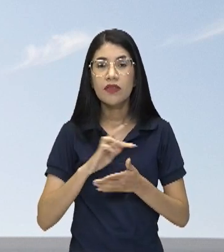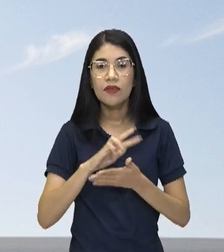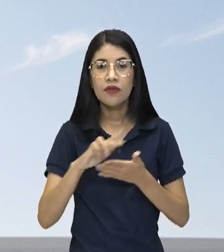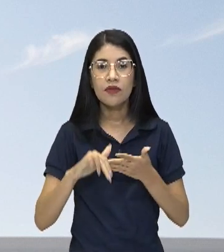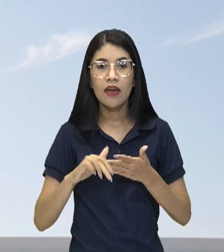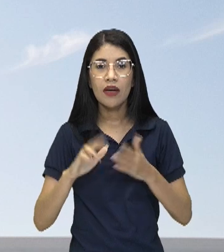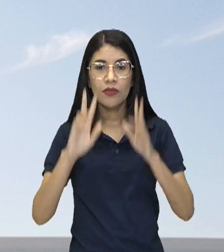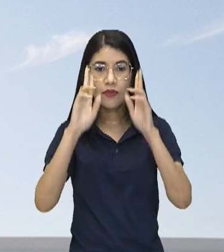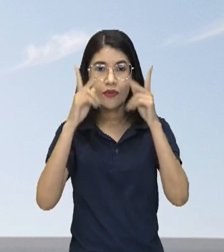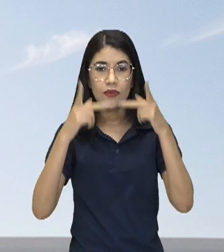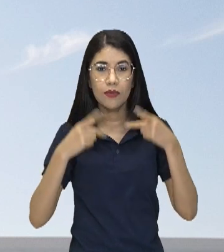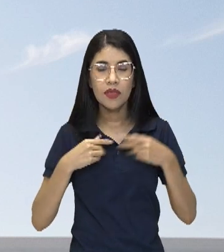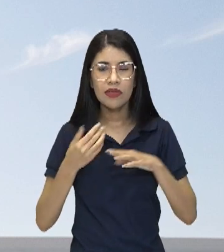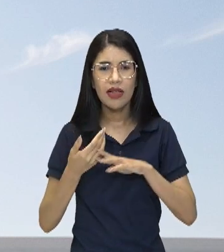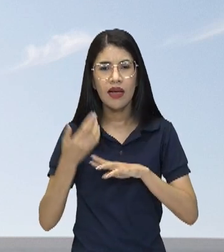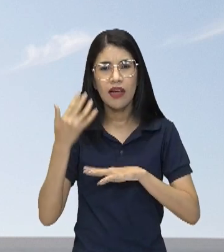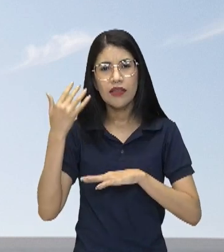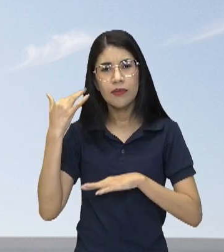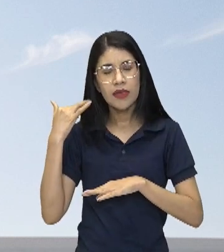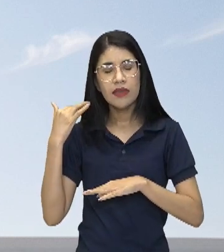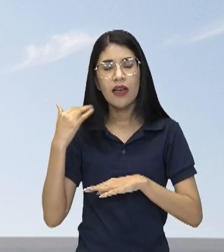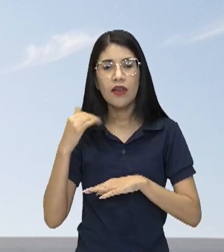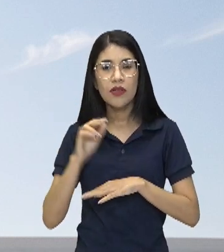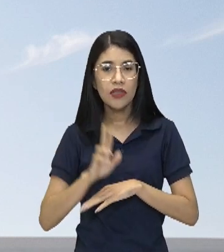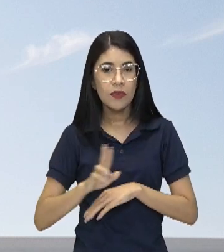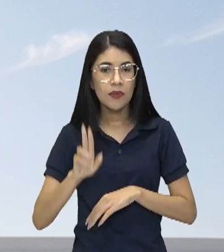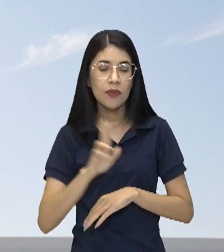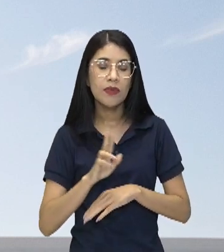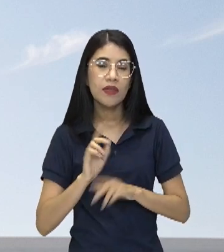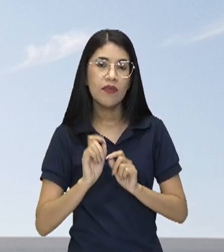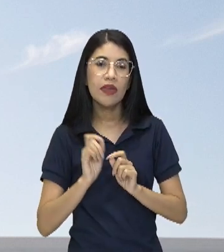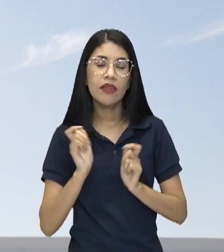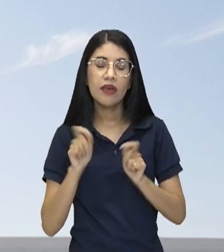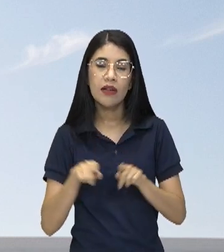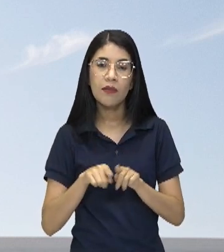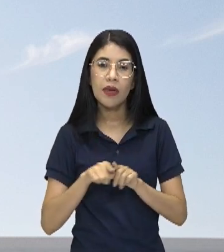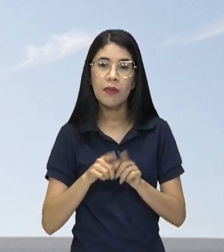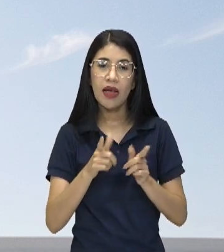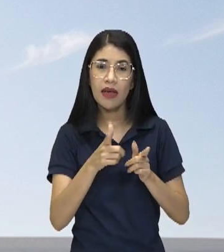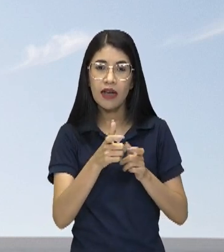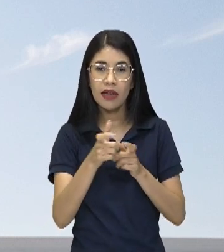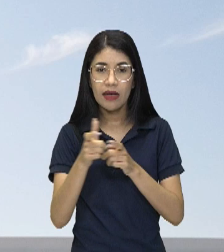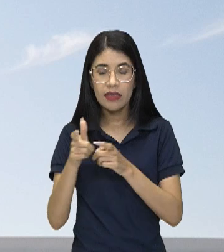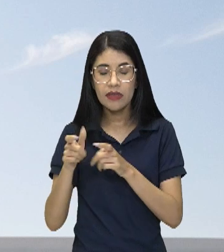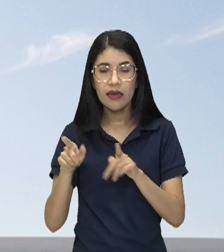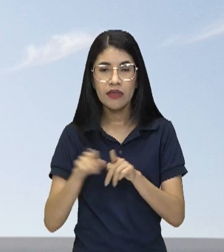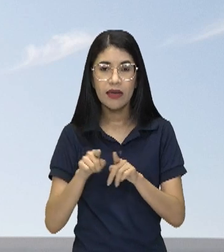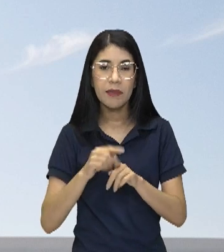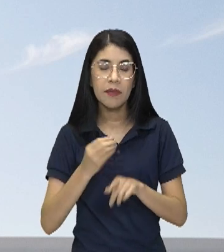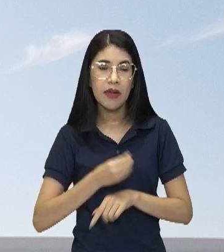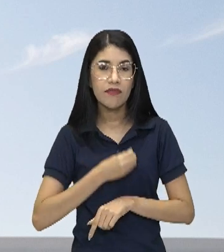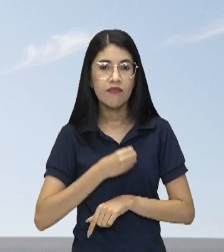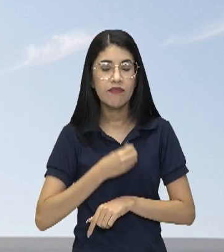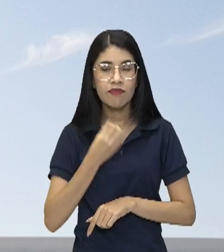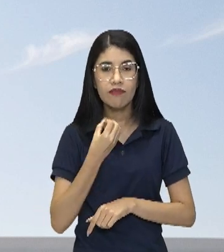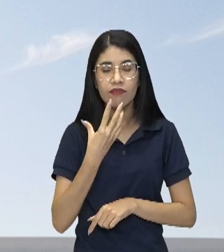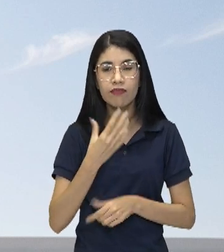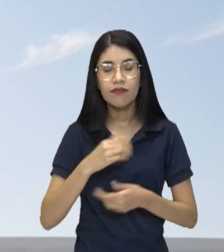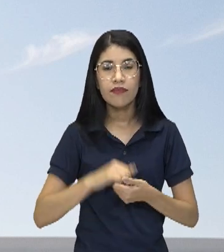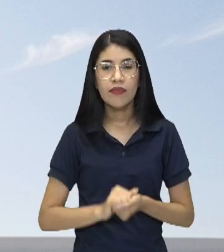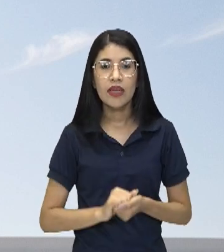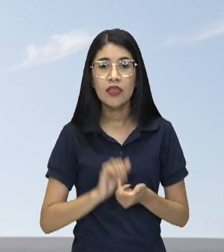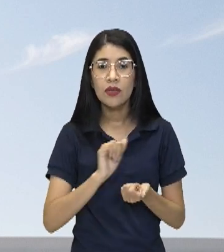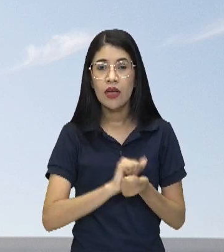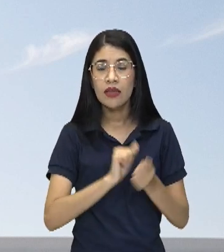os primórdios da humanidade. O ser humano usava essas habilidades para caçar, né, para sobrevivência. Então, a gente só converteu ela para